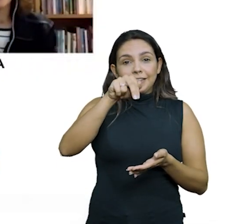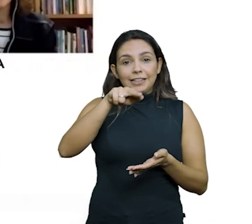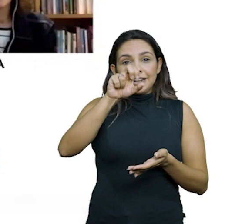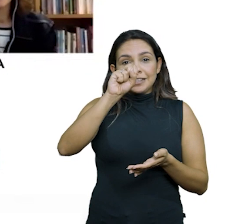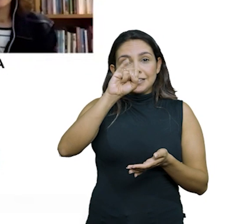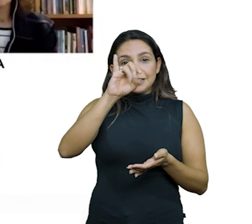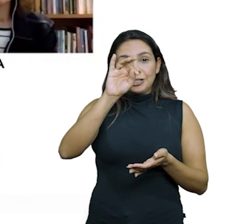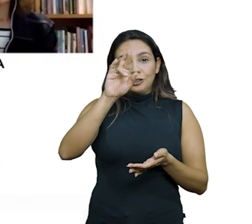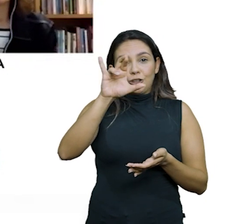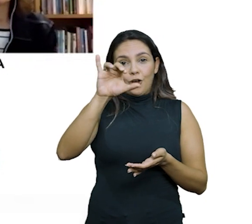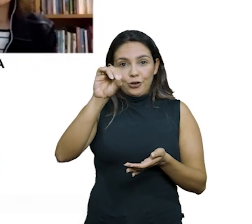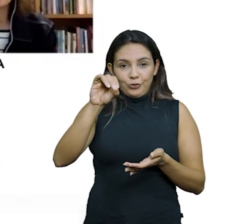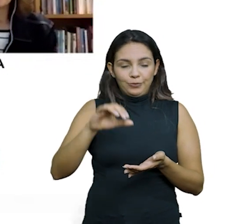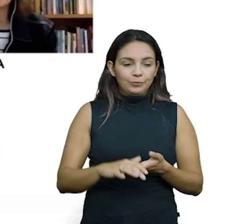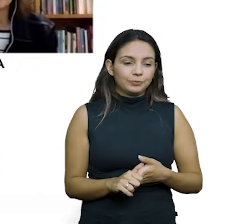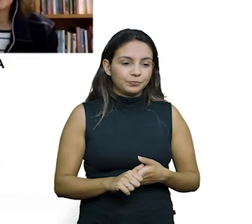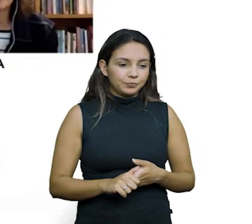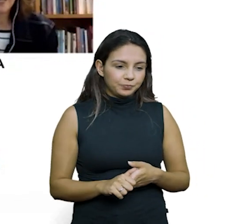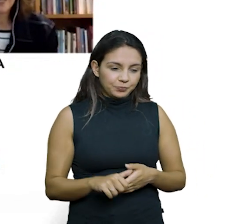Afonso,